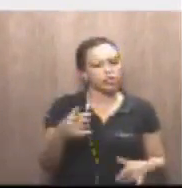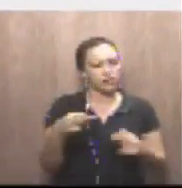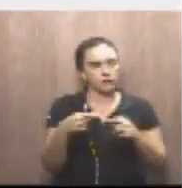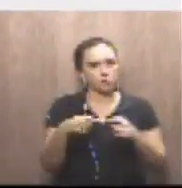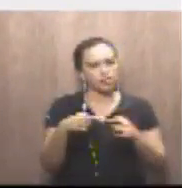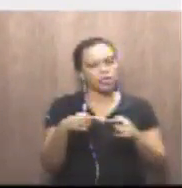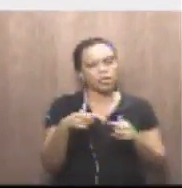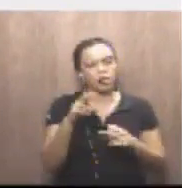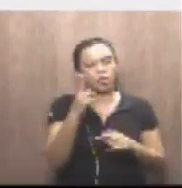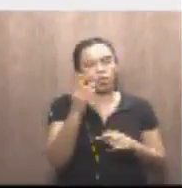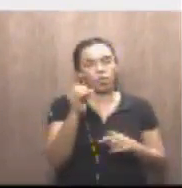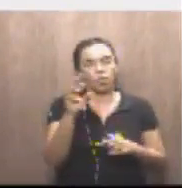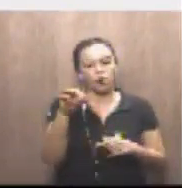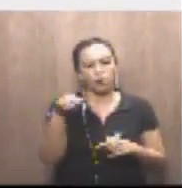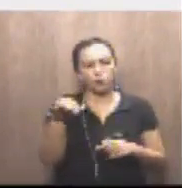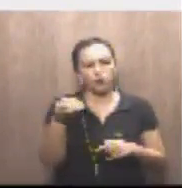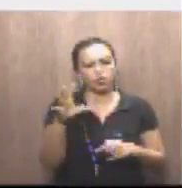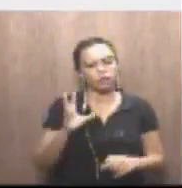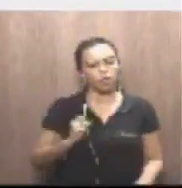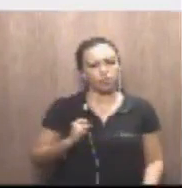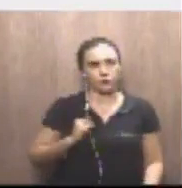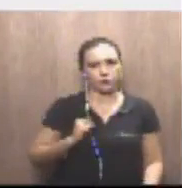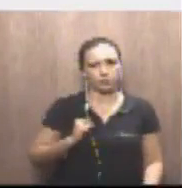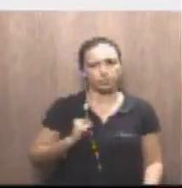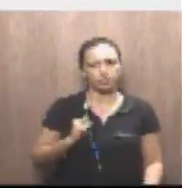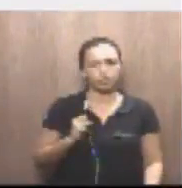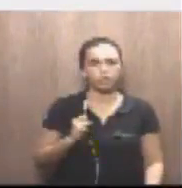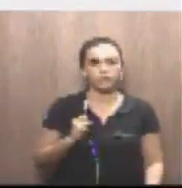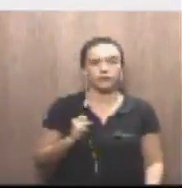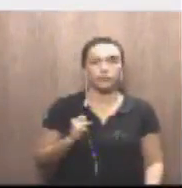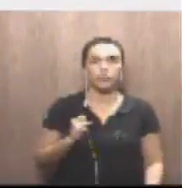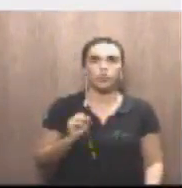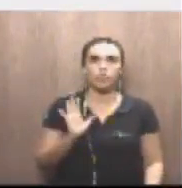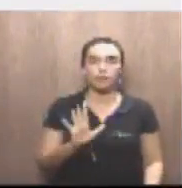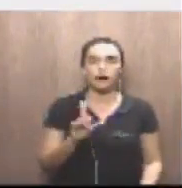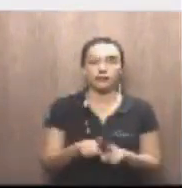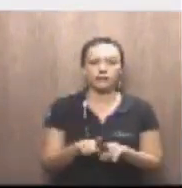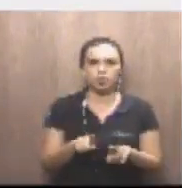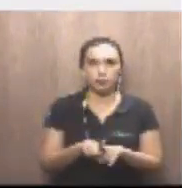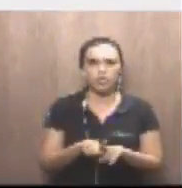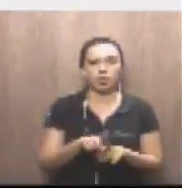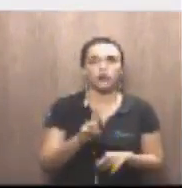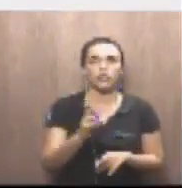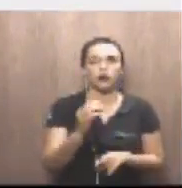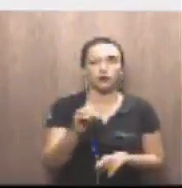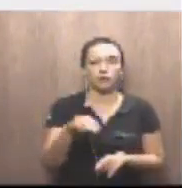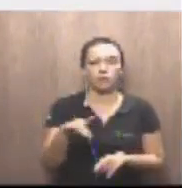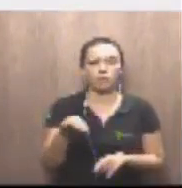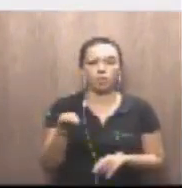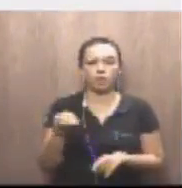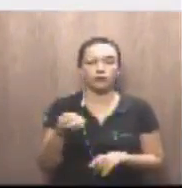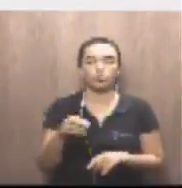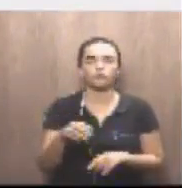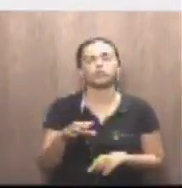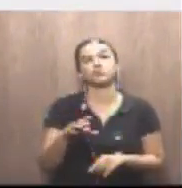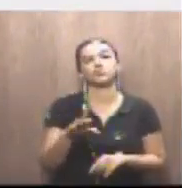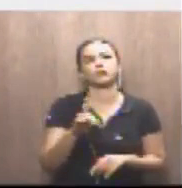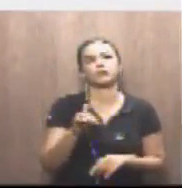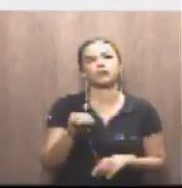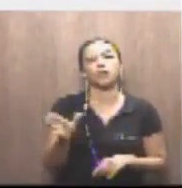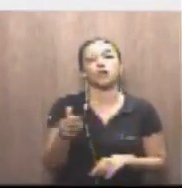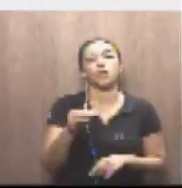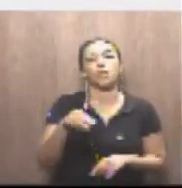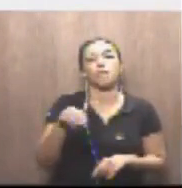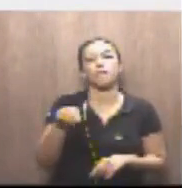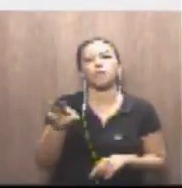hormônio do amor. Não é isso? Mas que também ela é o hormônio do motor. E quando ela está